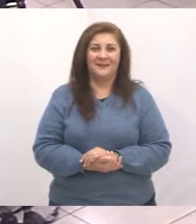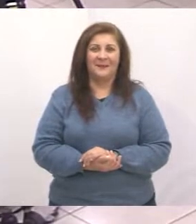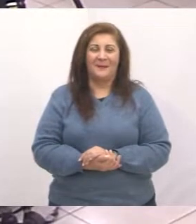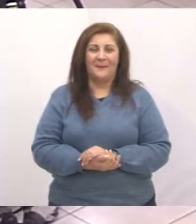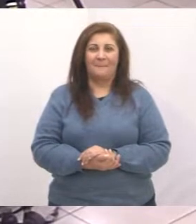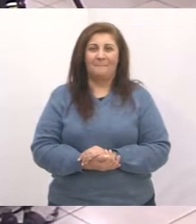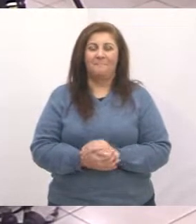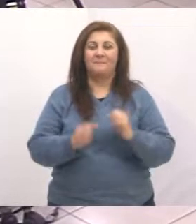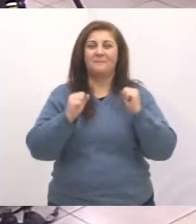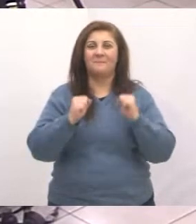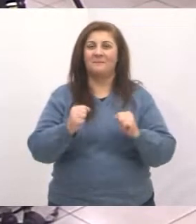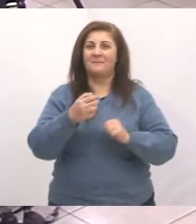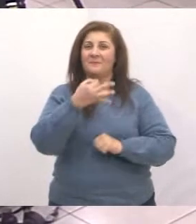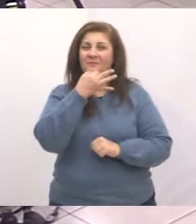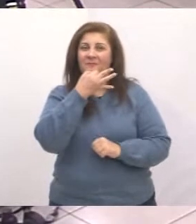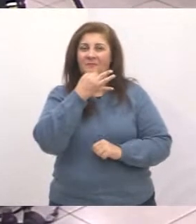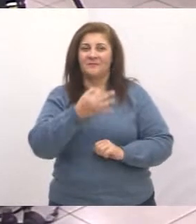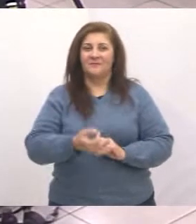O projeto está em discussão.